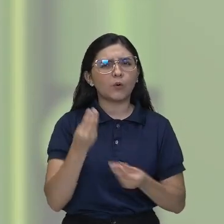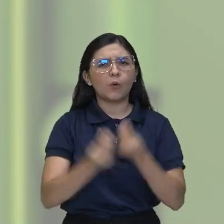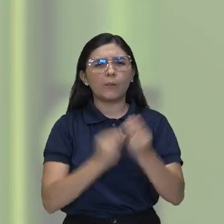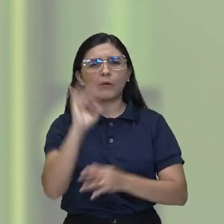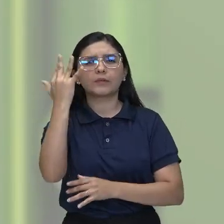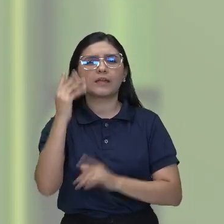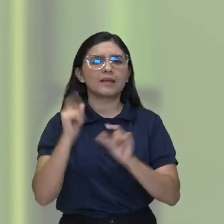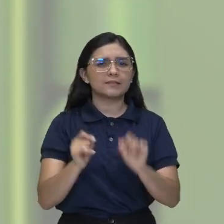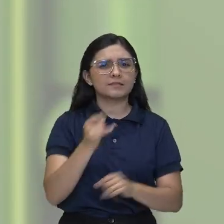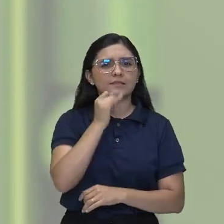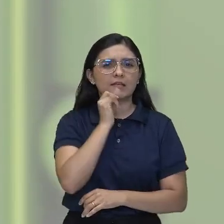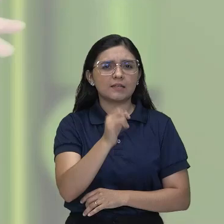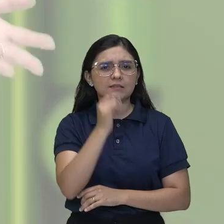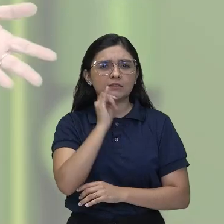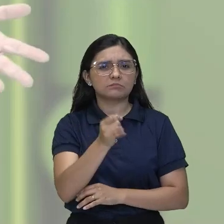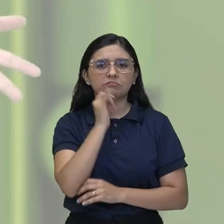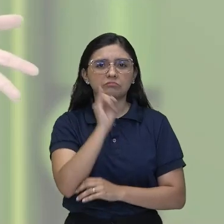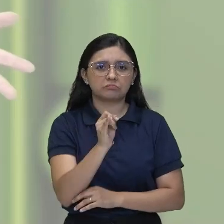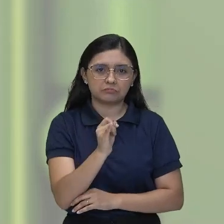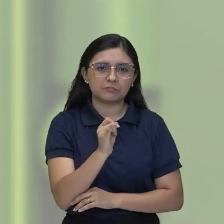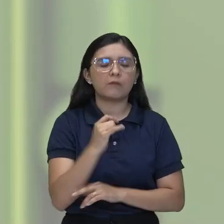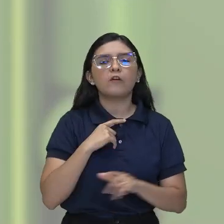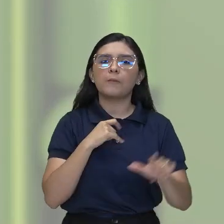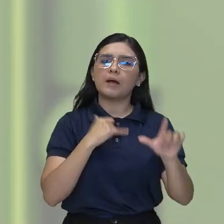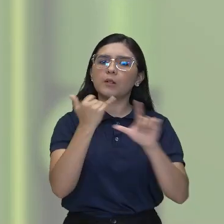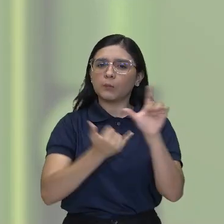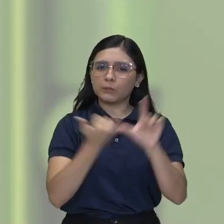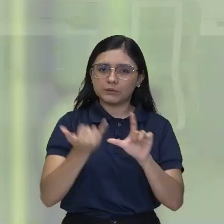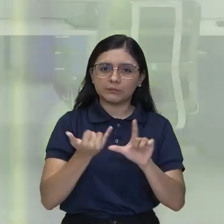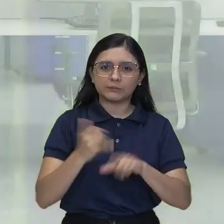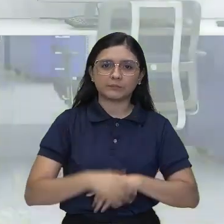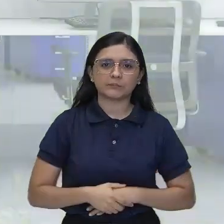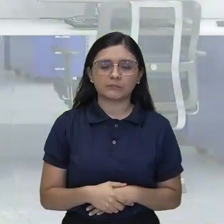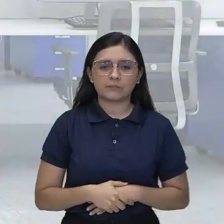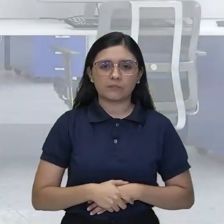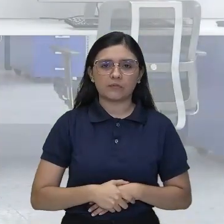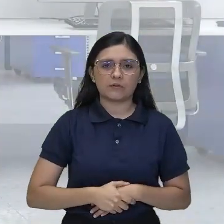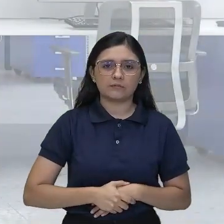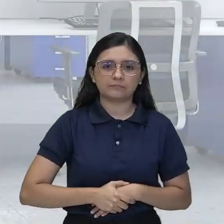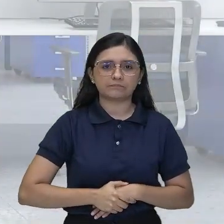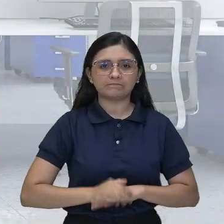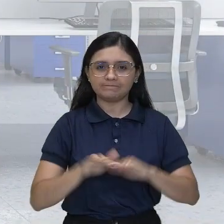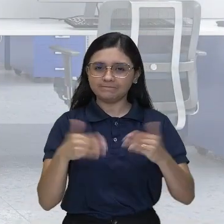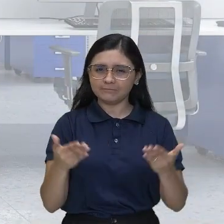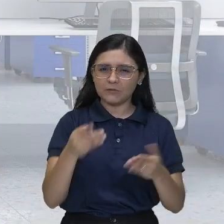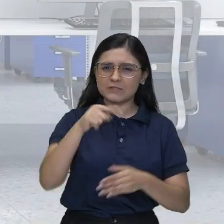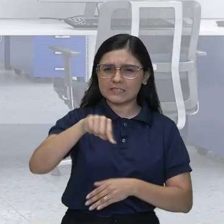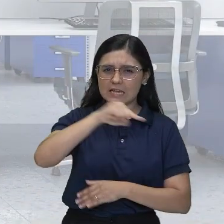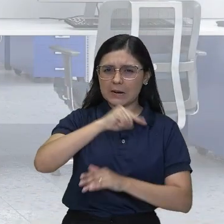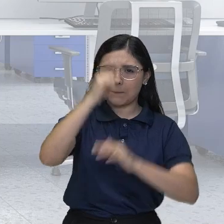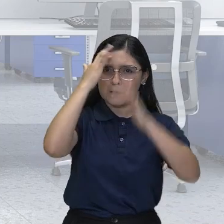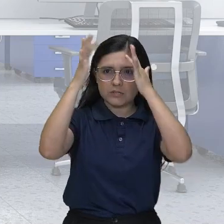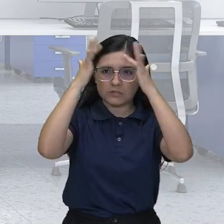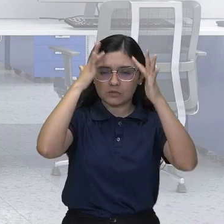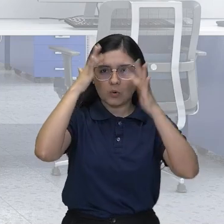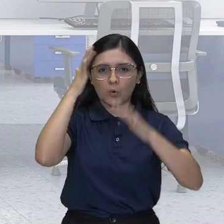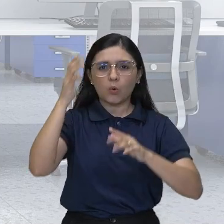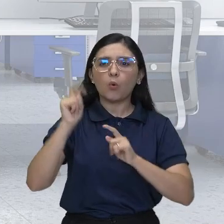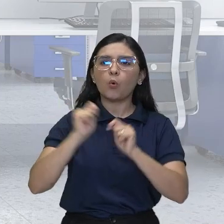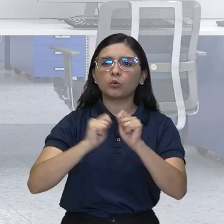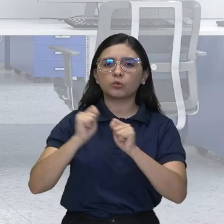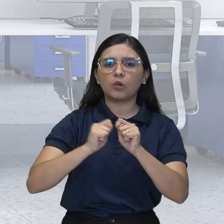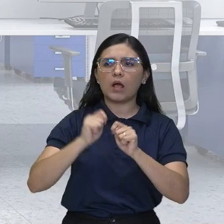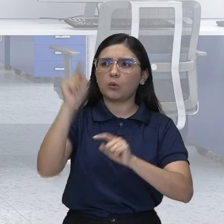eletrodinâmica de uma forma lúdica. Vamos lá? Já imaginou controlar um raio com as